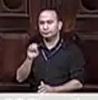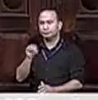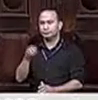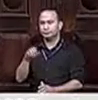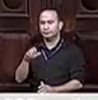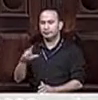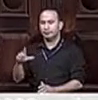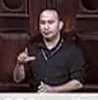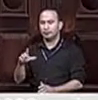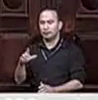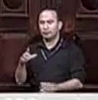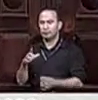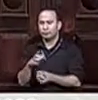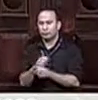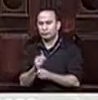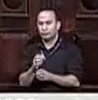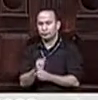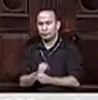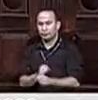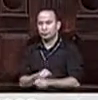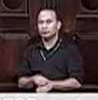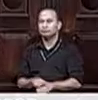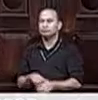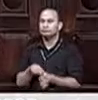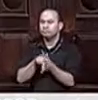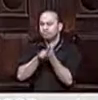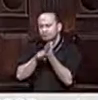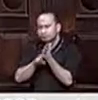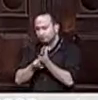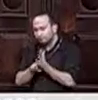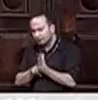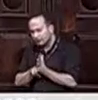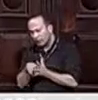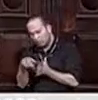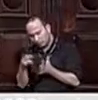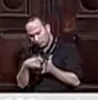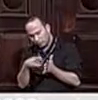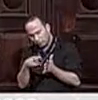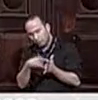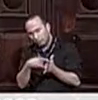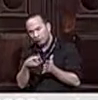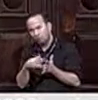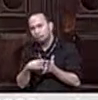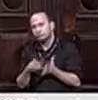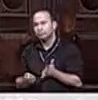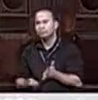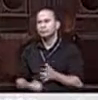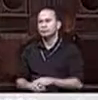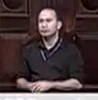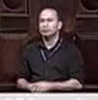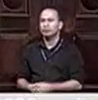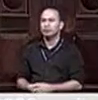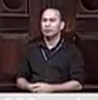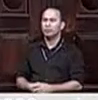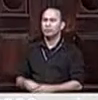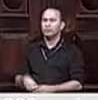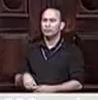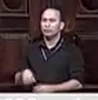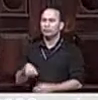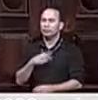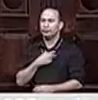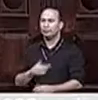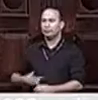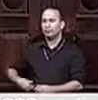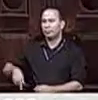ao analisar as contas do governador Pezão e do vice-governador